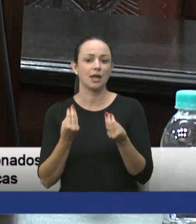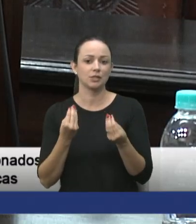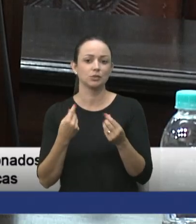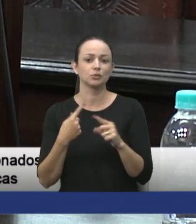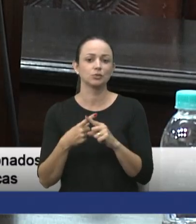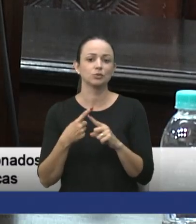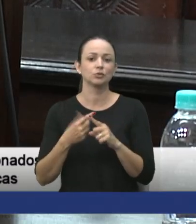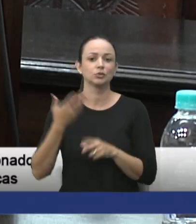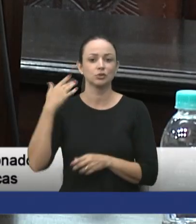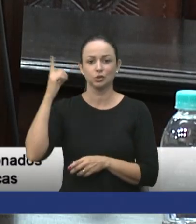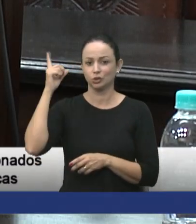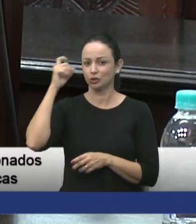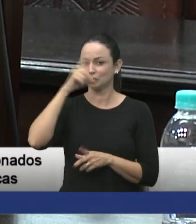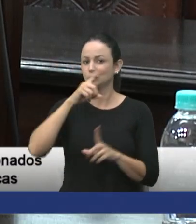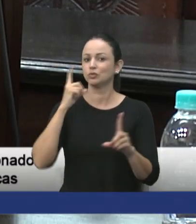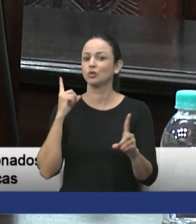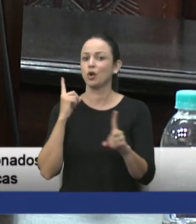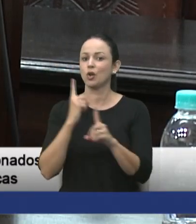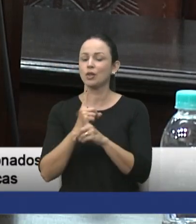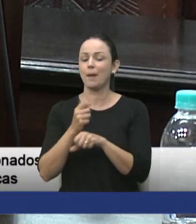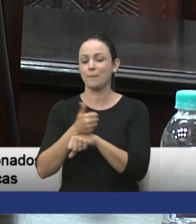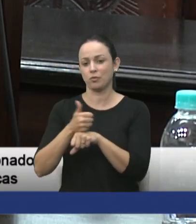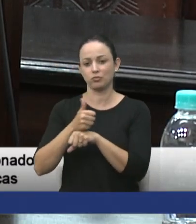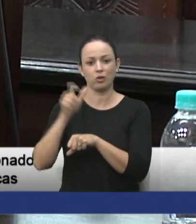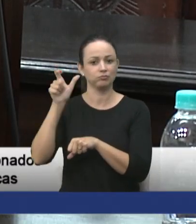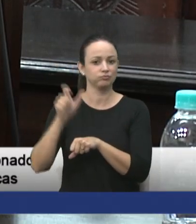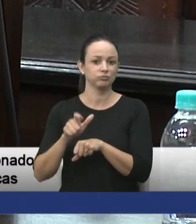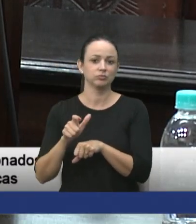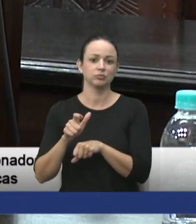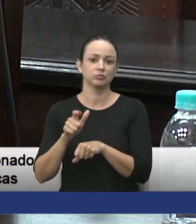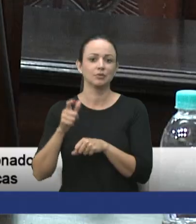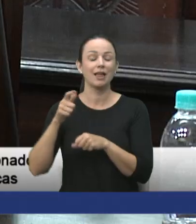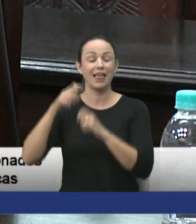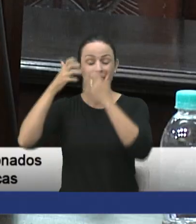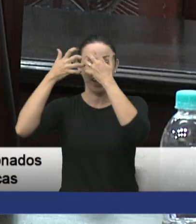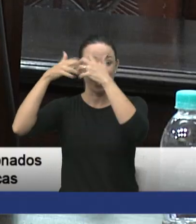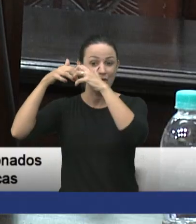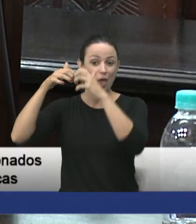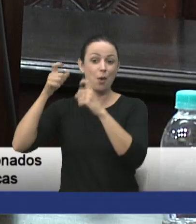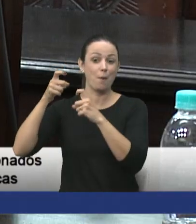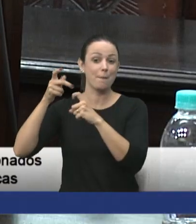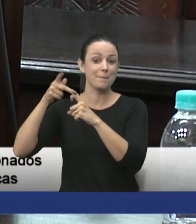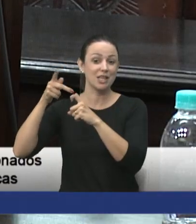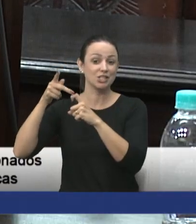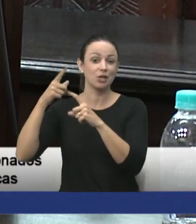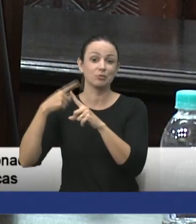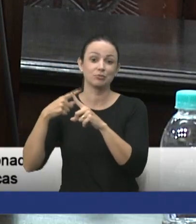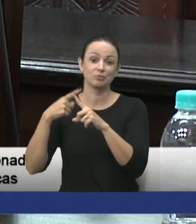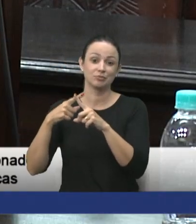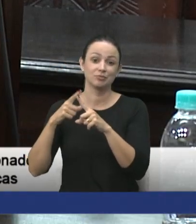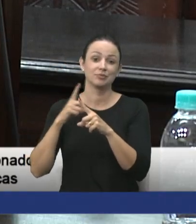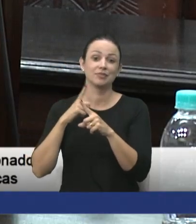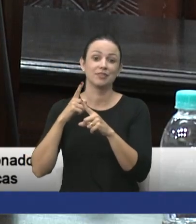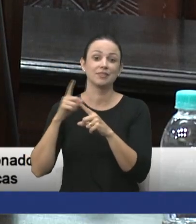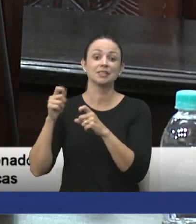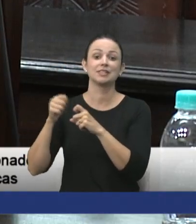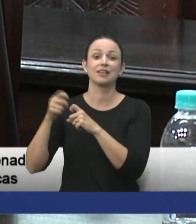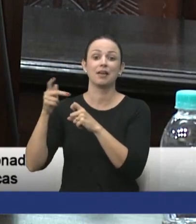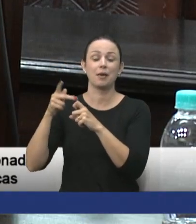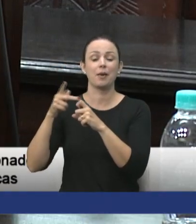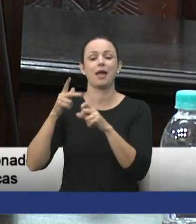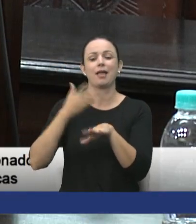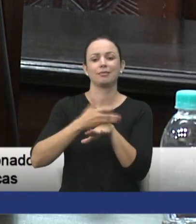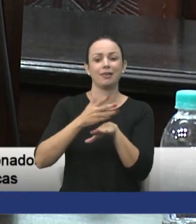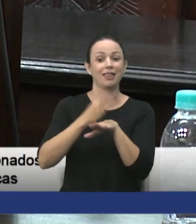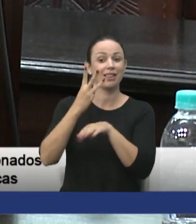tem a dificuldade de encontrar profissionais, tá? Principalmente neuropediatra, porque eles têm que fazer pediatria 3 anos de residência,